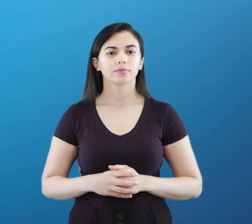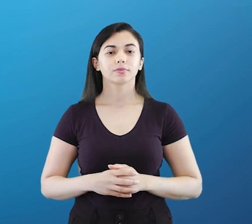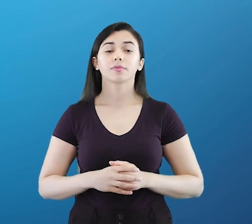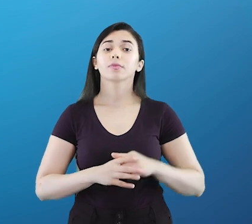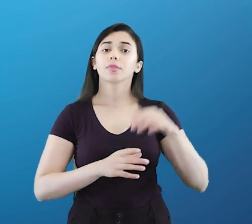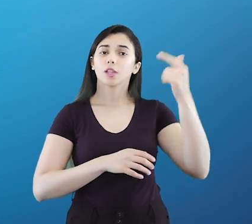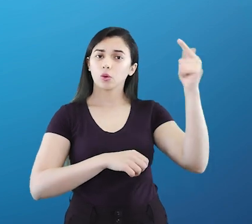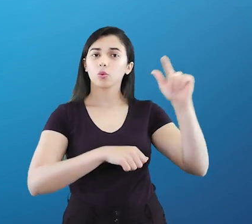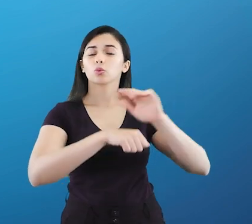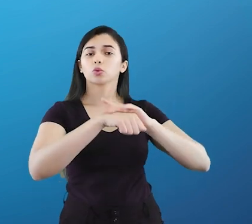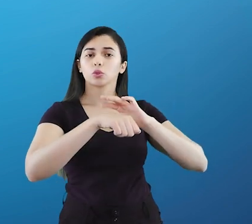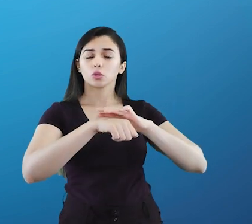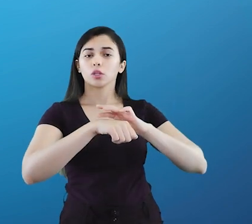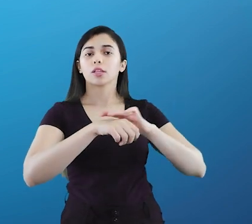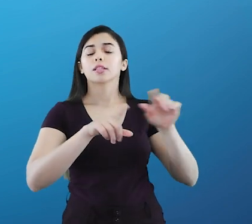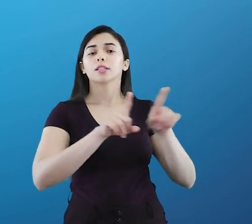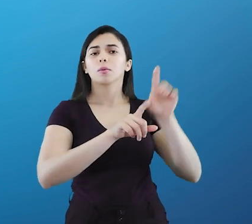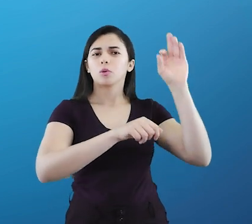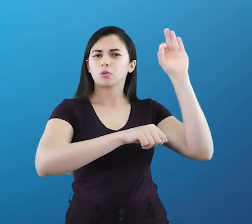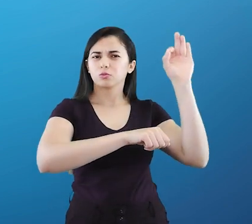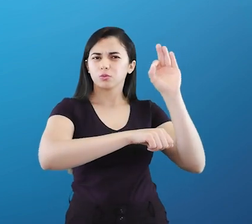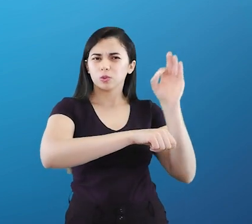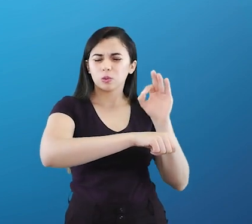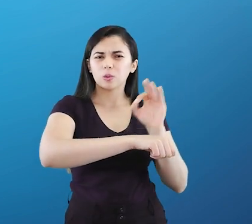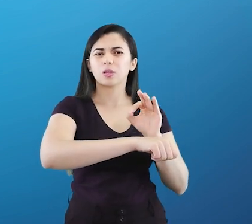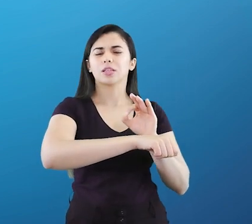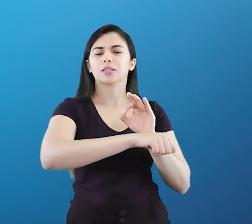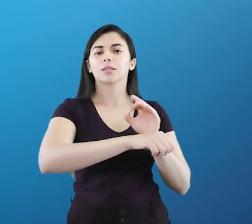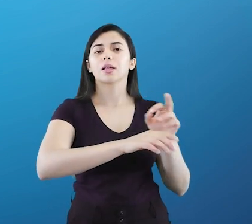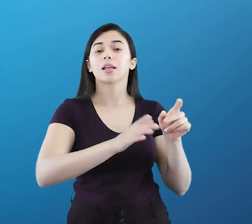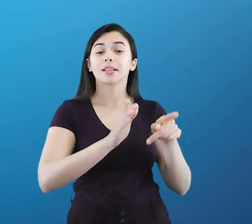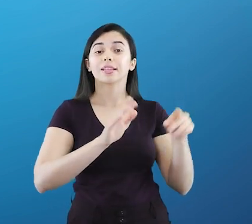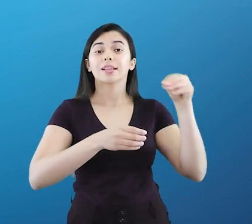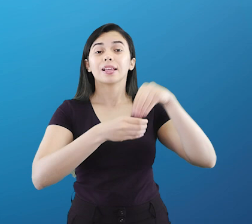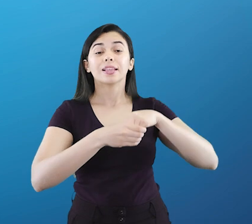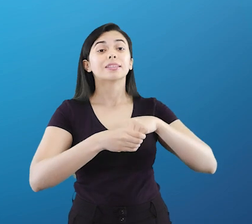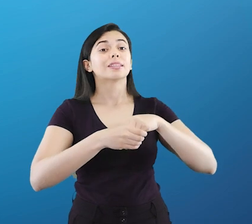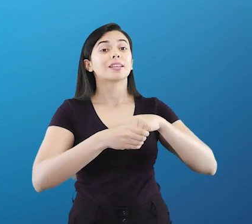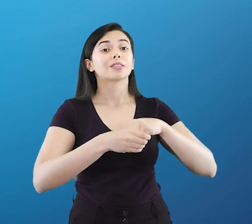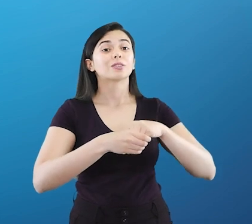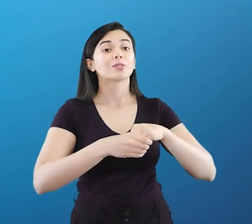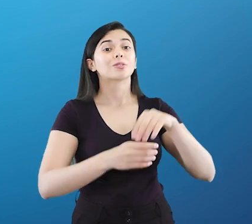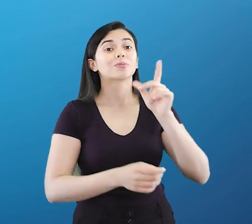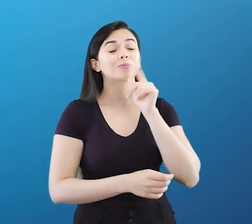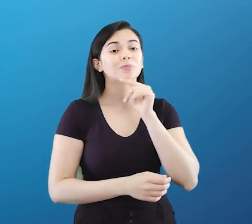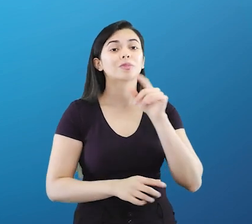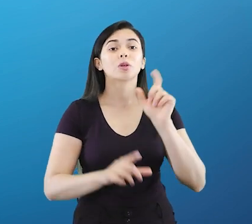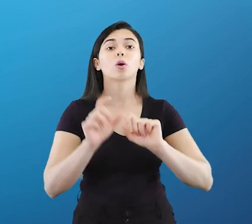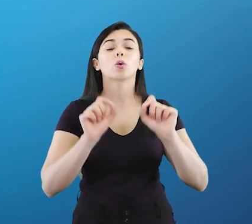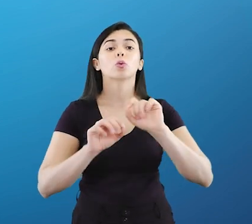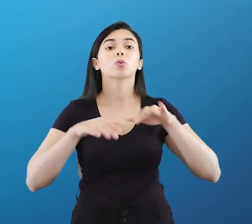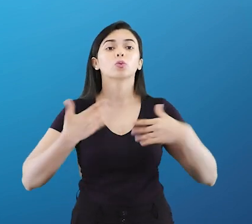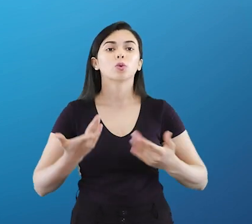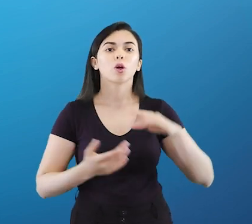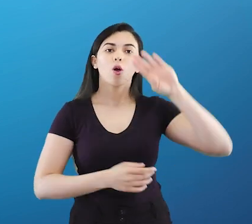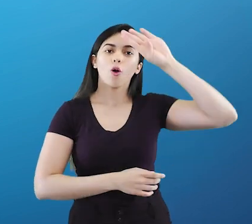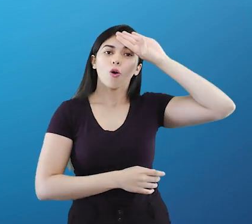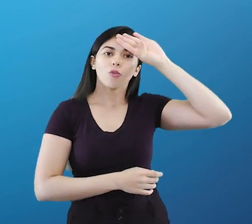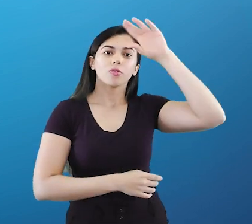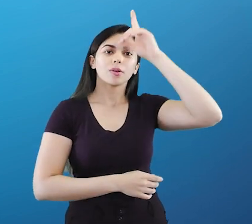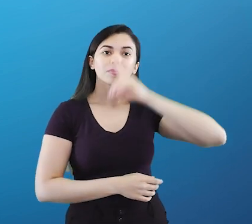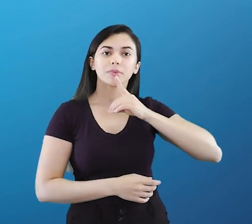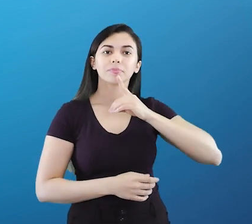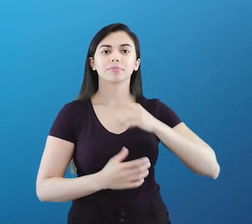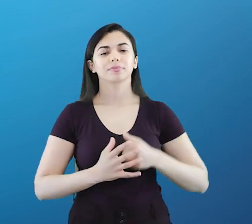Uma outra doença transmitida por insetos que tem o seu ciclo na água é a febre amarela. A febre amarela tem dois ciclos,